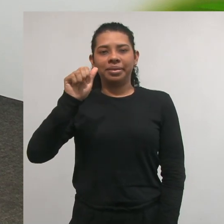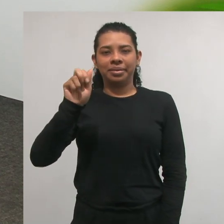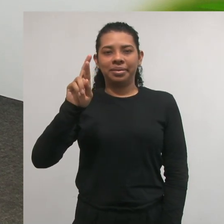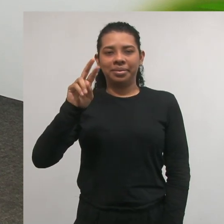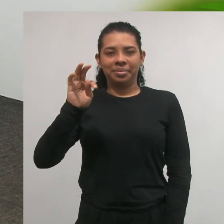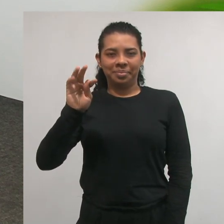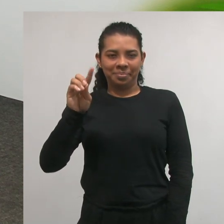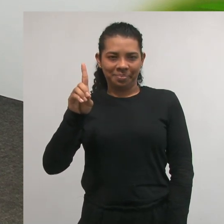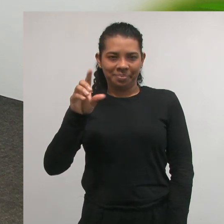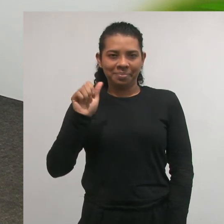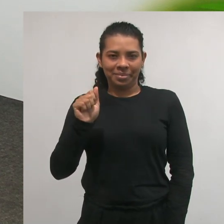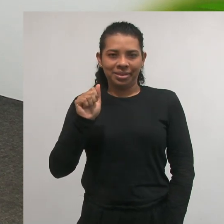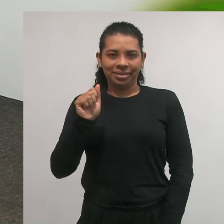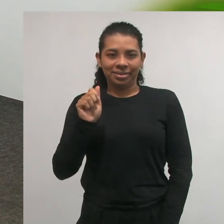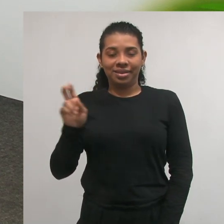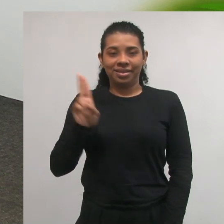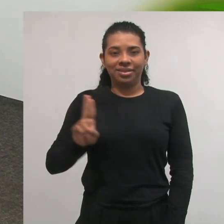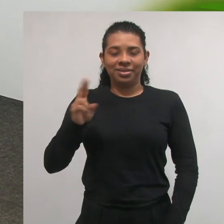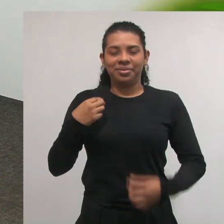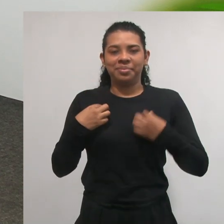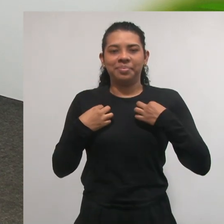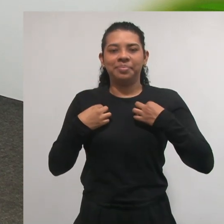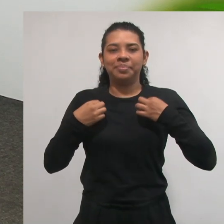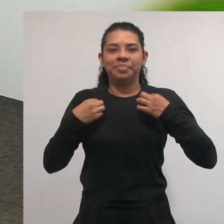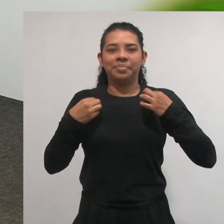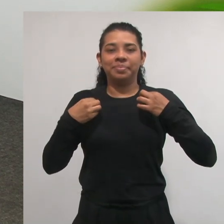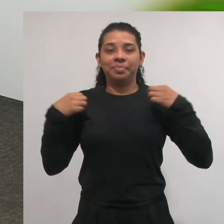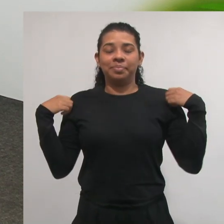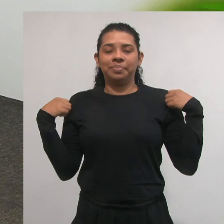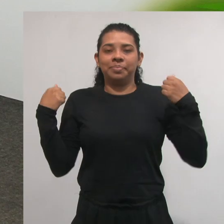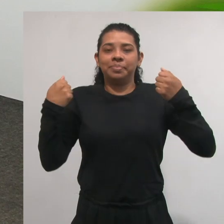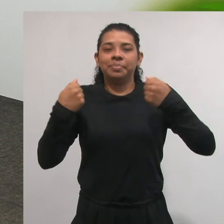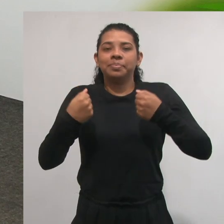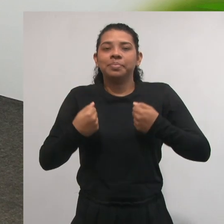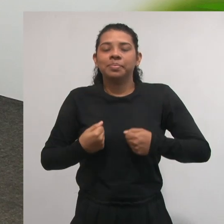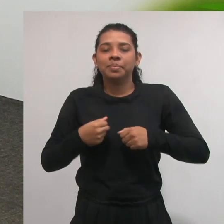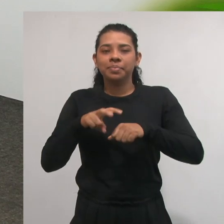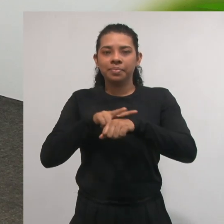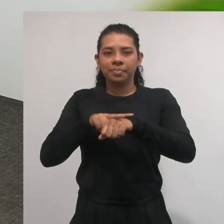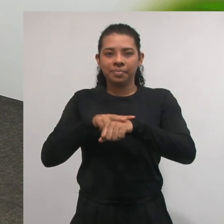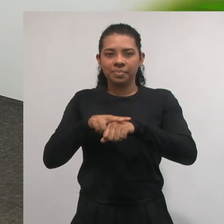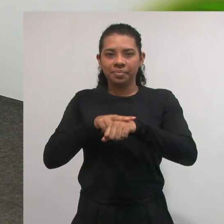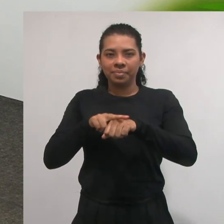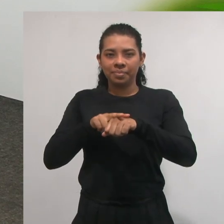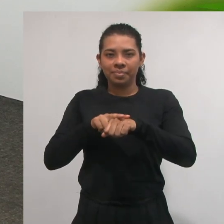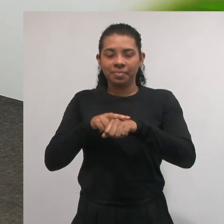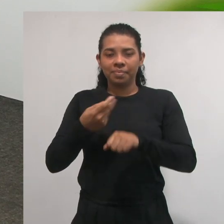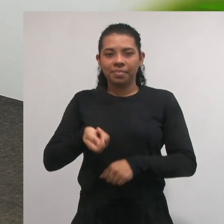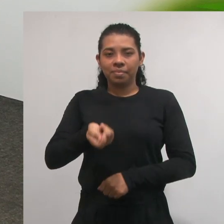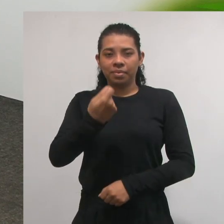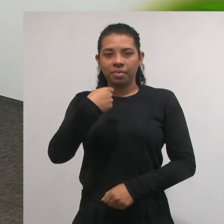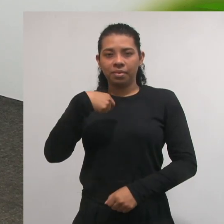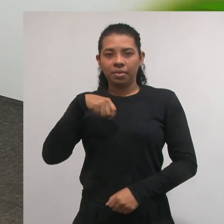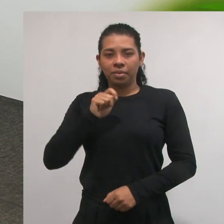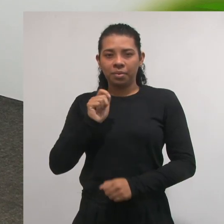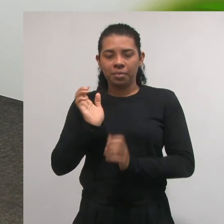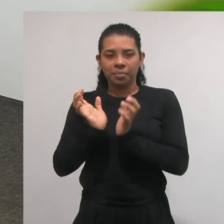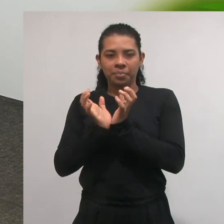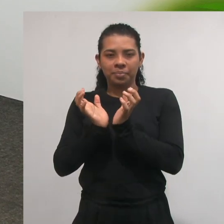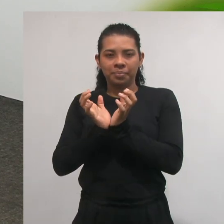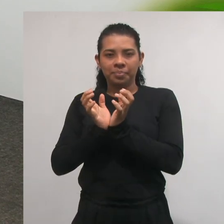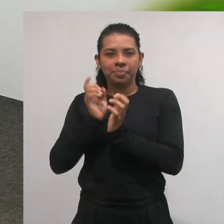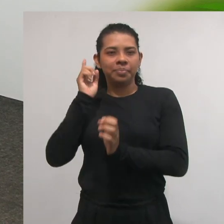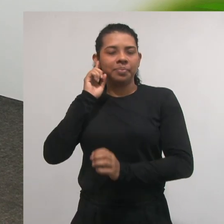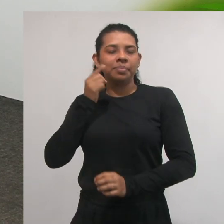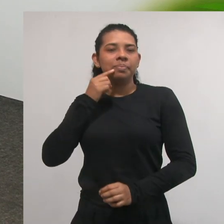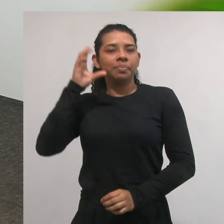castanhos, estou usando uma roupa preta com um blazer verde e o meu sinal na comunidade surda